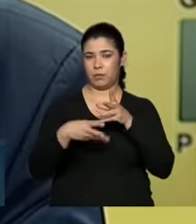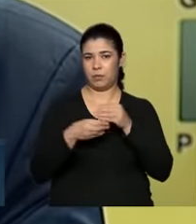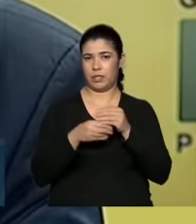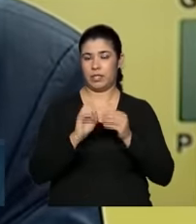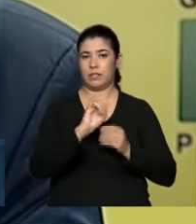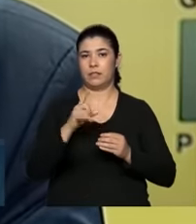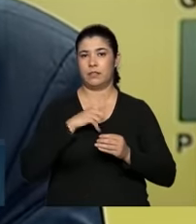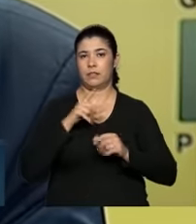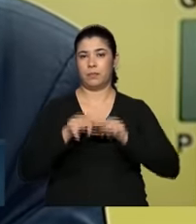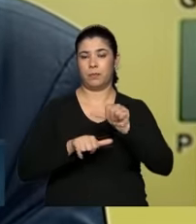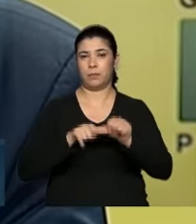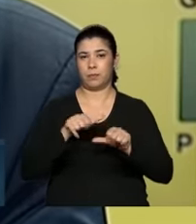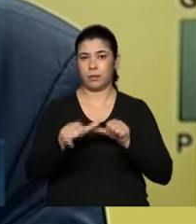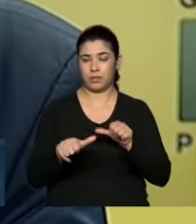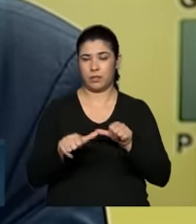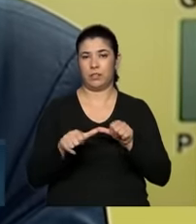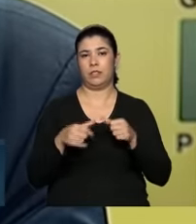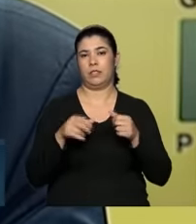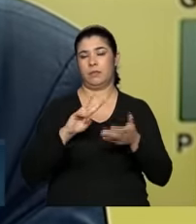significativa